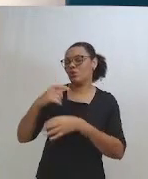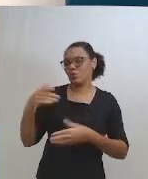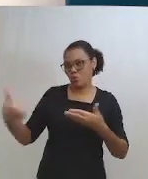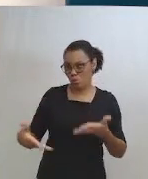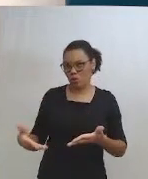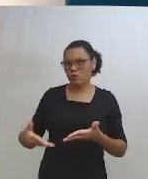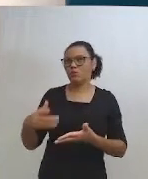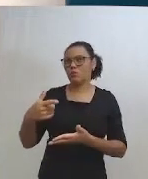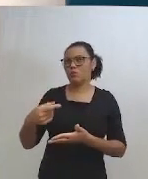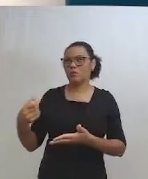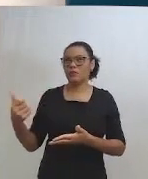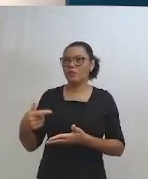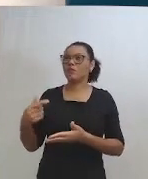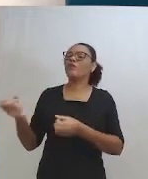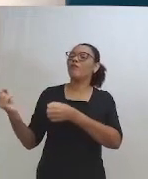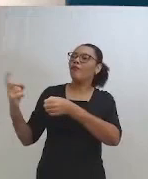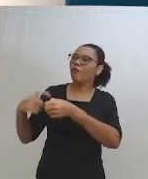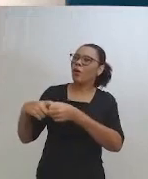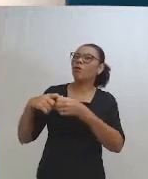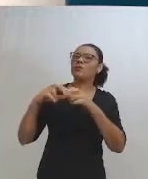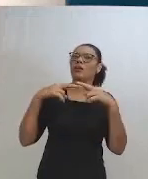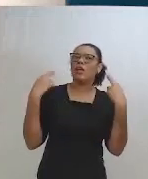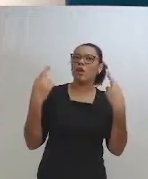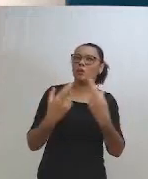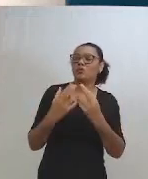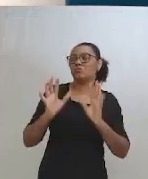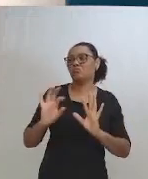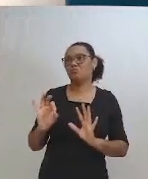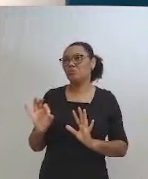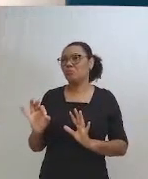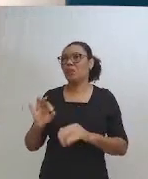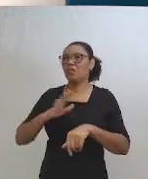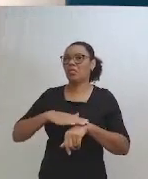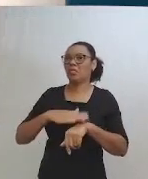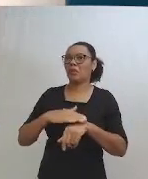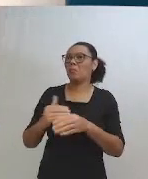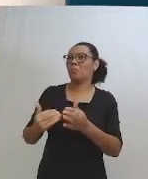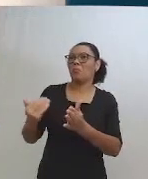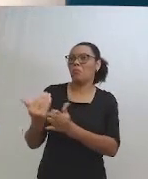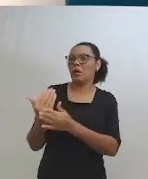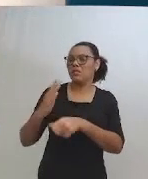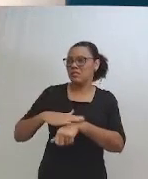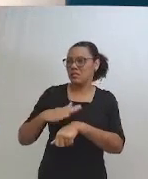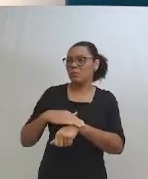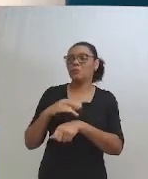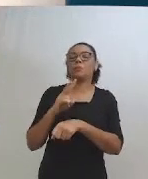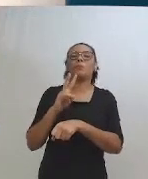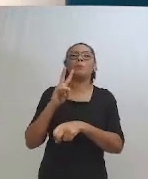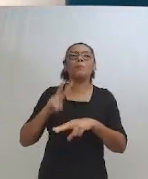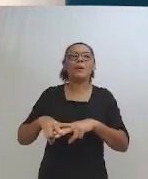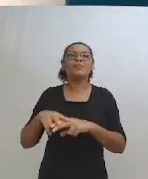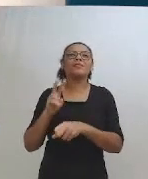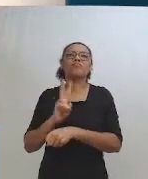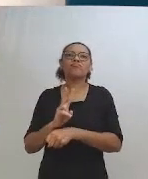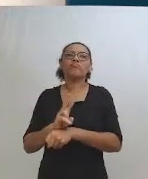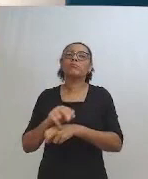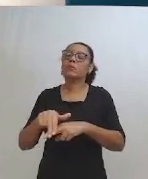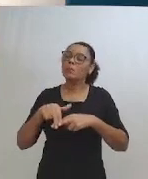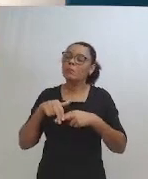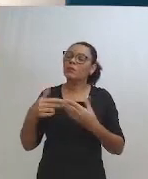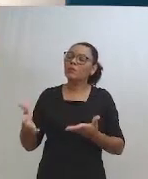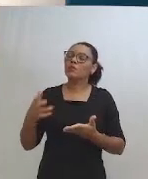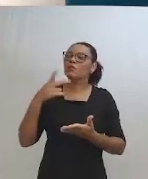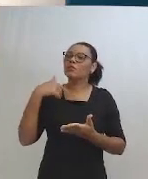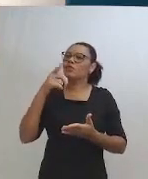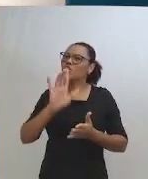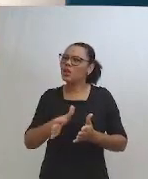das sessões de júri, não há, por hora, excesso de prazo a ensejar o relaxamento da prisão cautelar. Contudo, em razão dos pacientes já estarem há quase um ano aguardando o